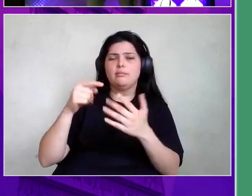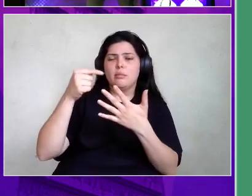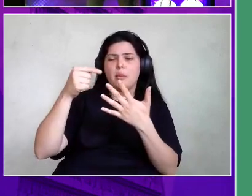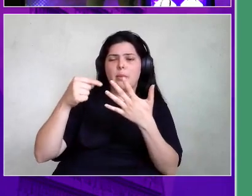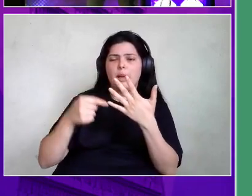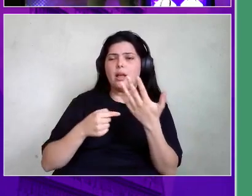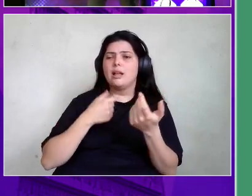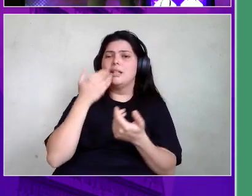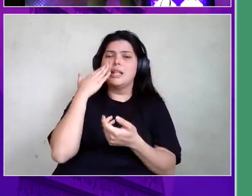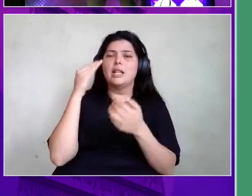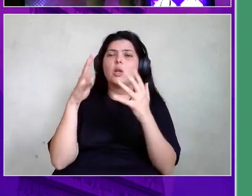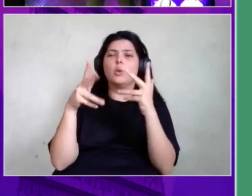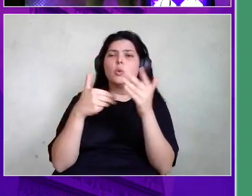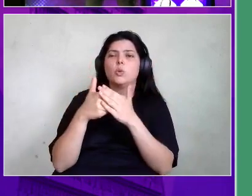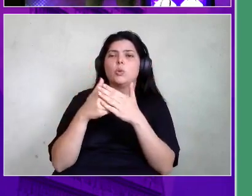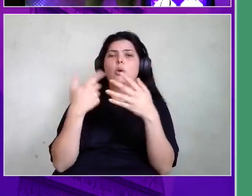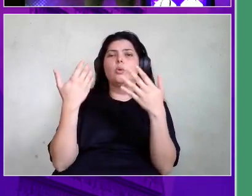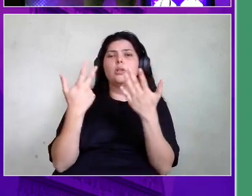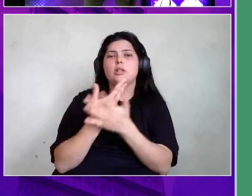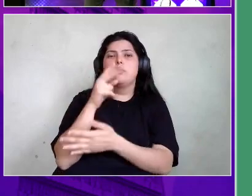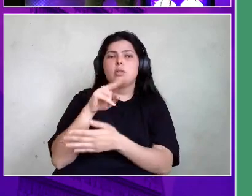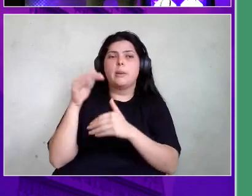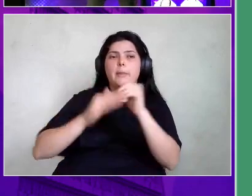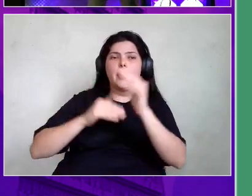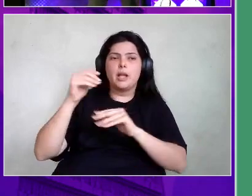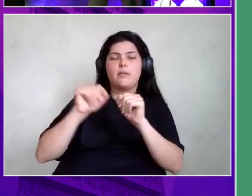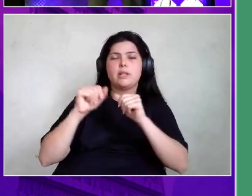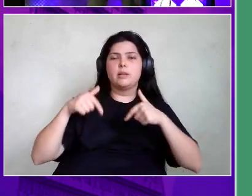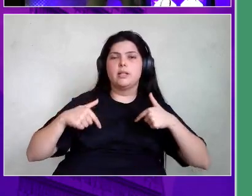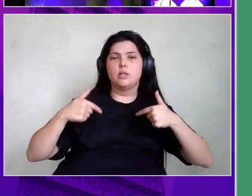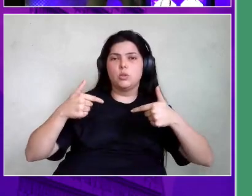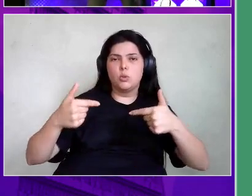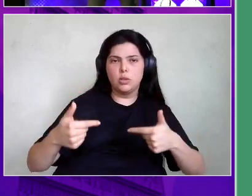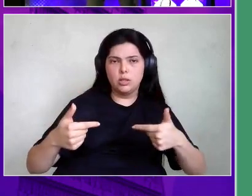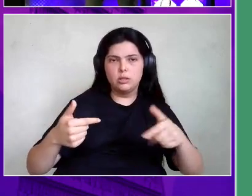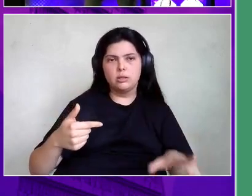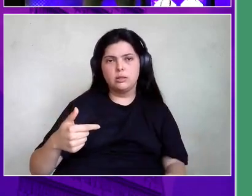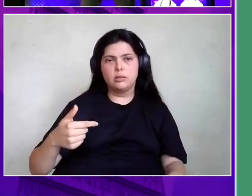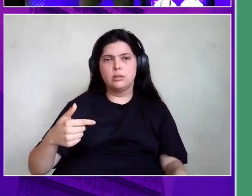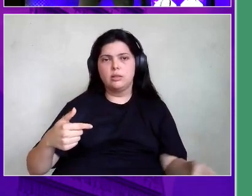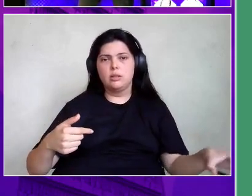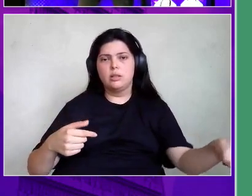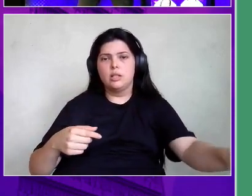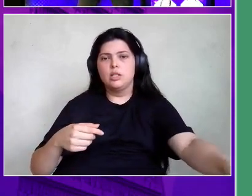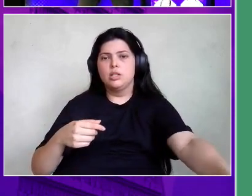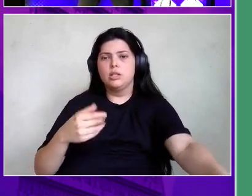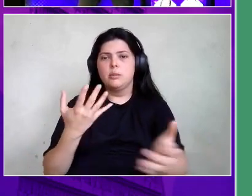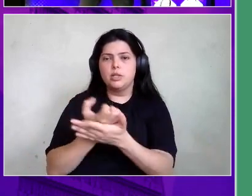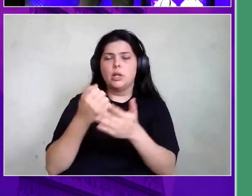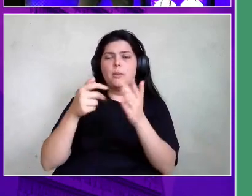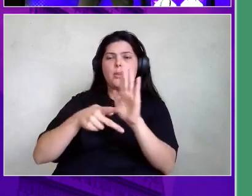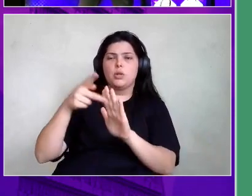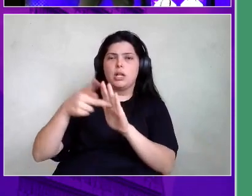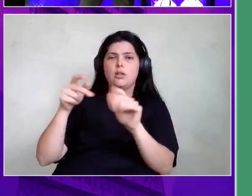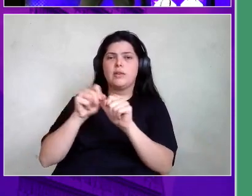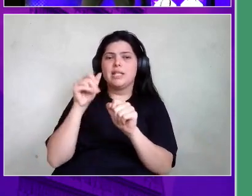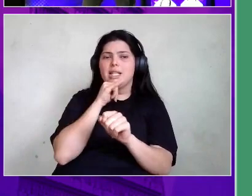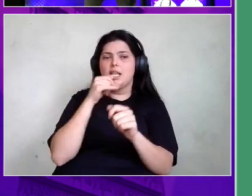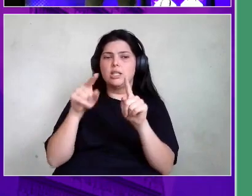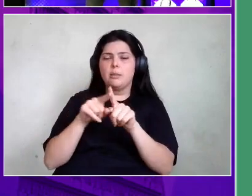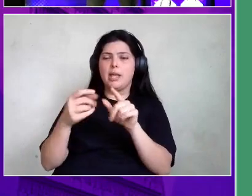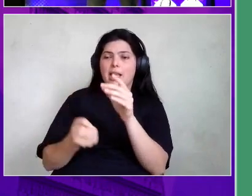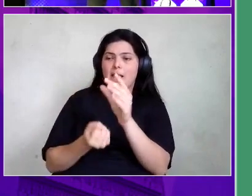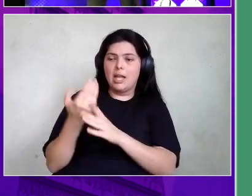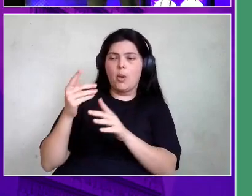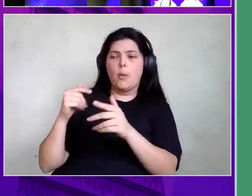acontecendo, que eu vou usar para executar as ações de buildar o projeto, fazer testes e fazer outras coisas até gerar o pacote, eu tenho que conseguir